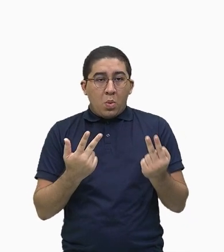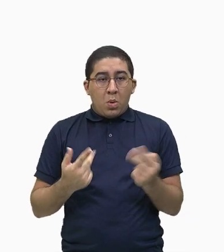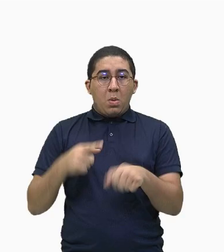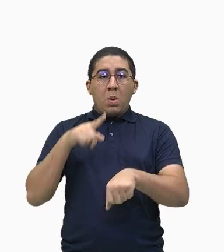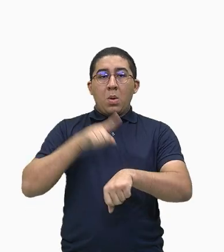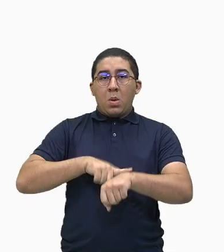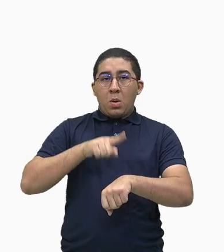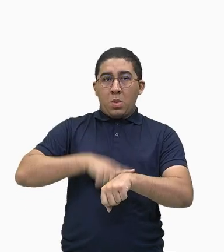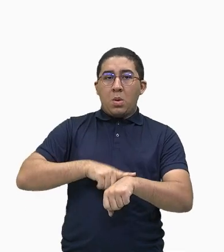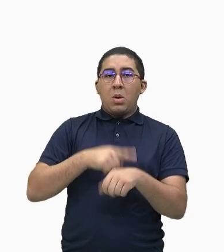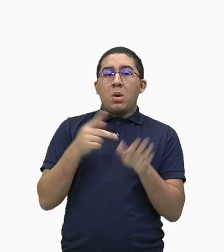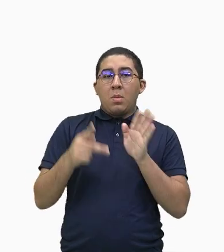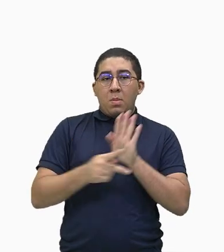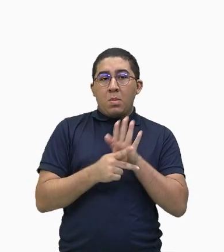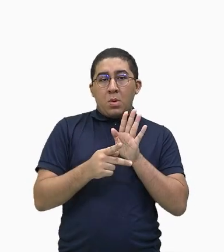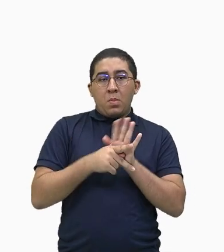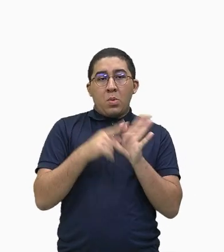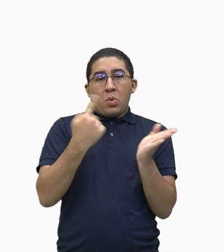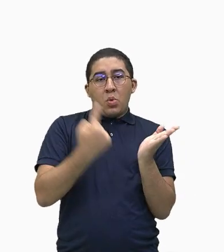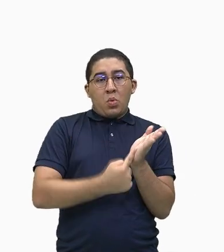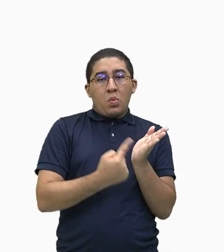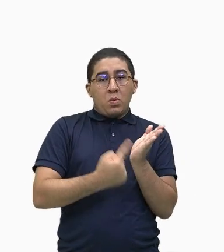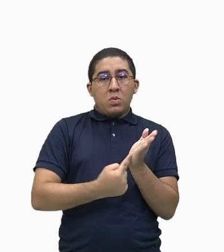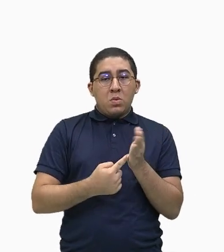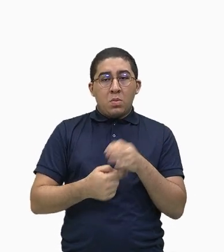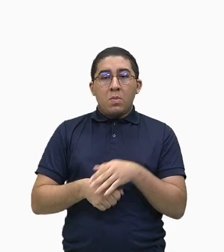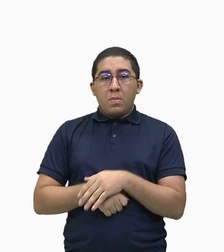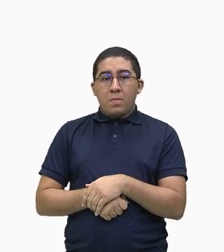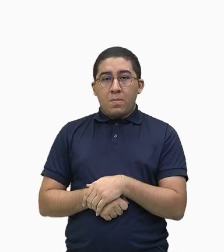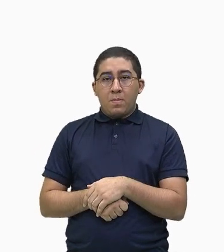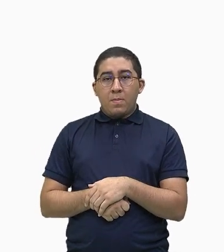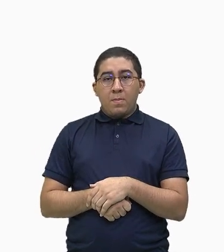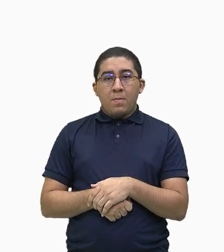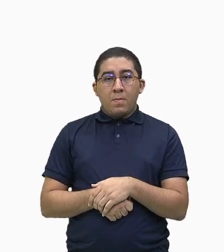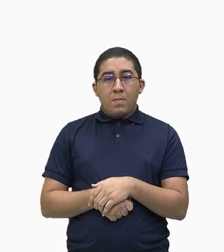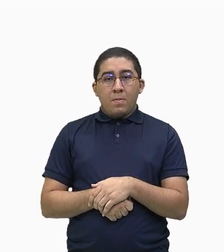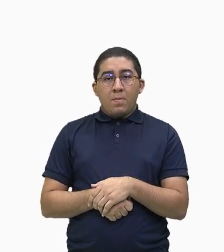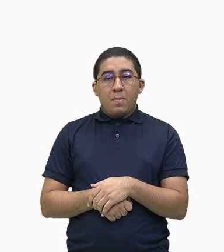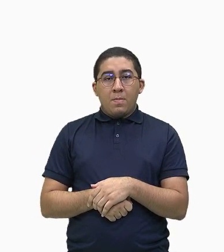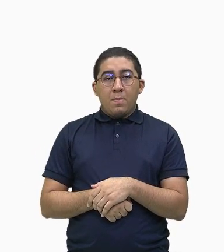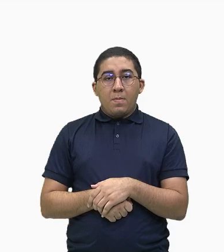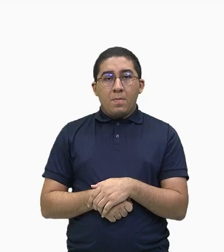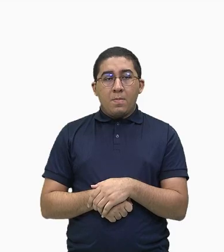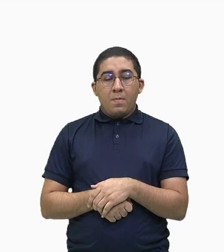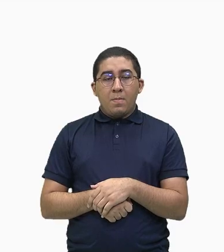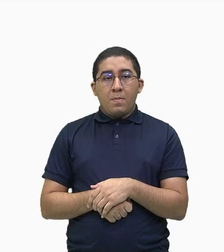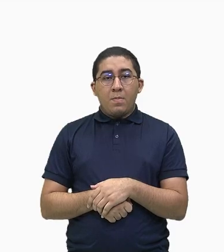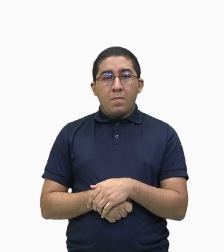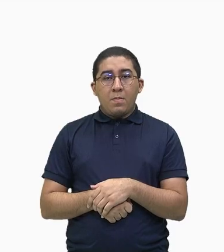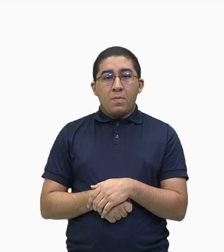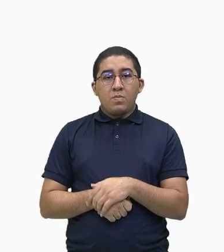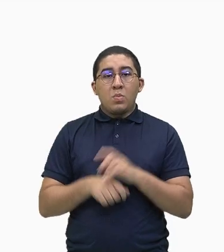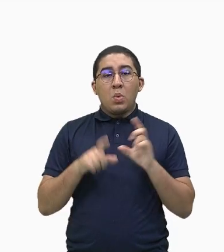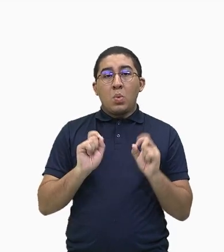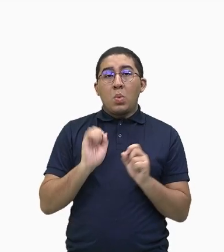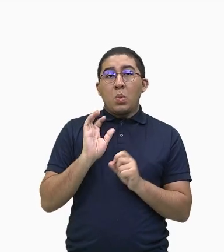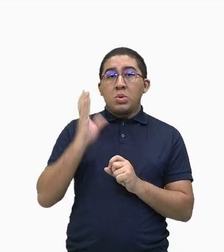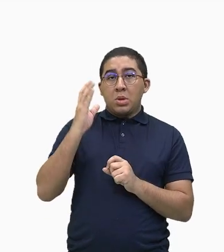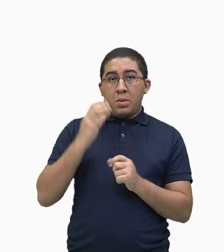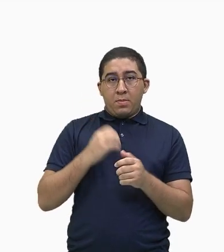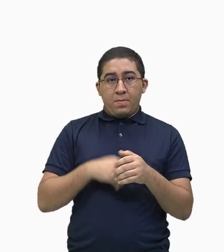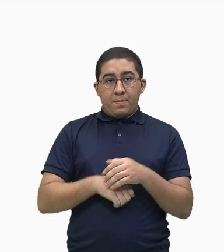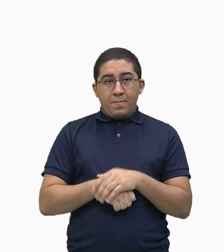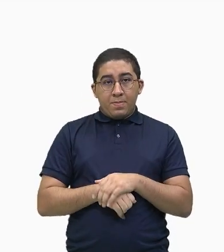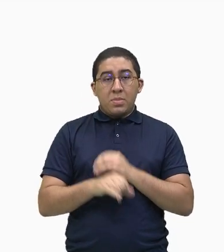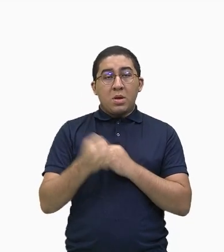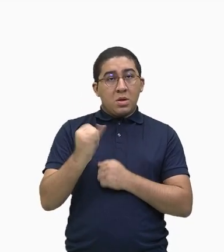na Convenção Internacional do Meridiano, quando foram criados os fusos horários da Terra, se todos os países